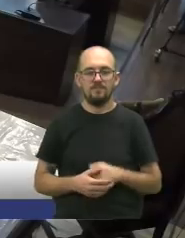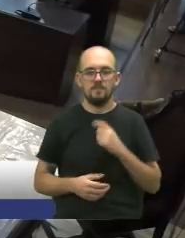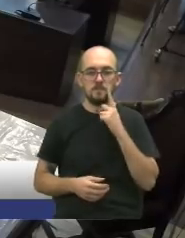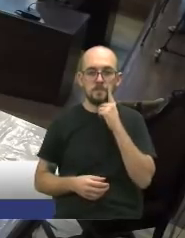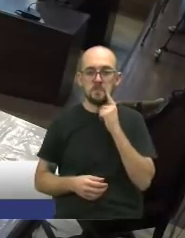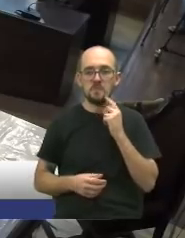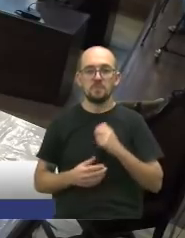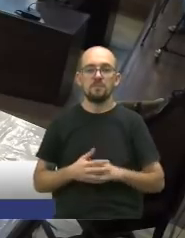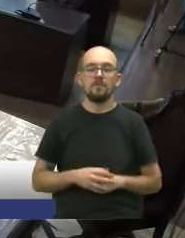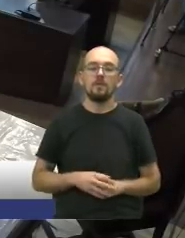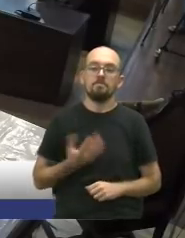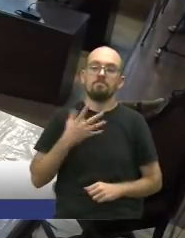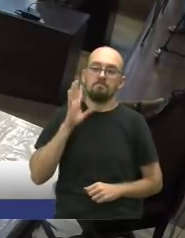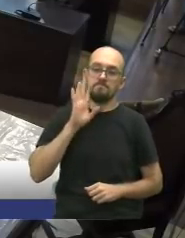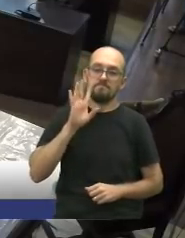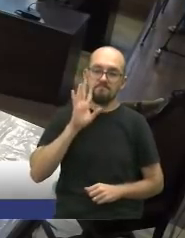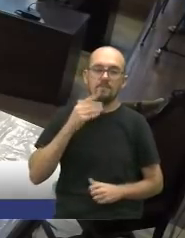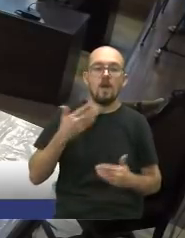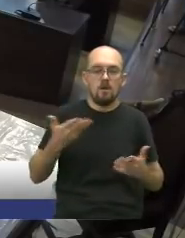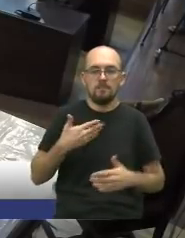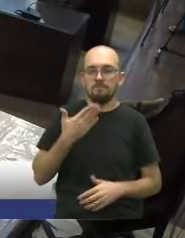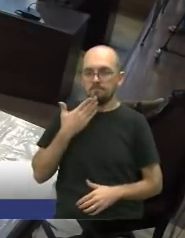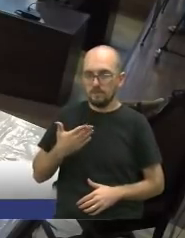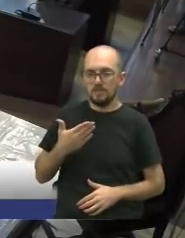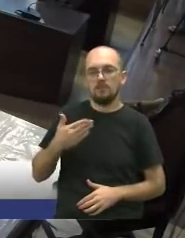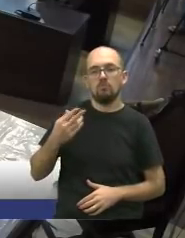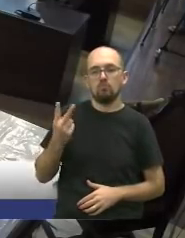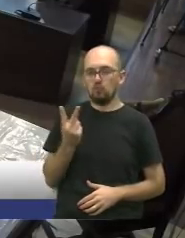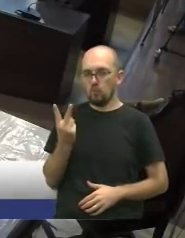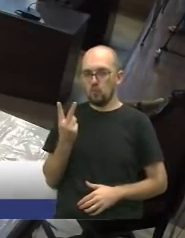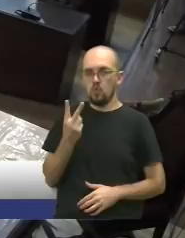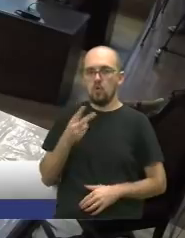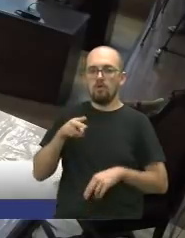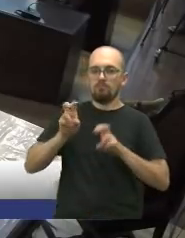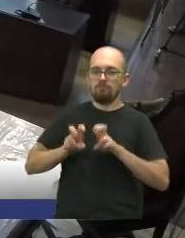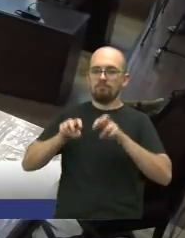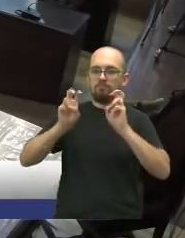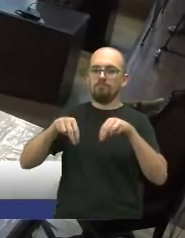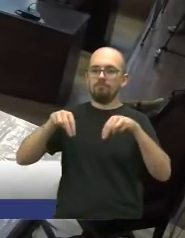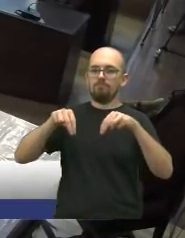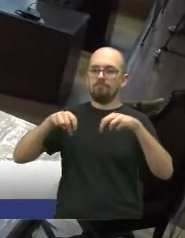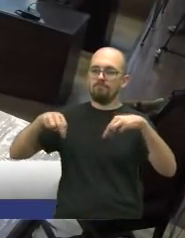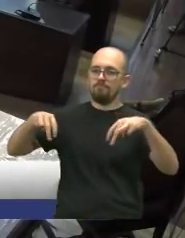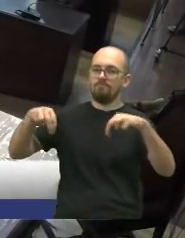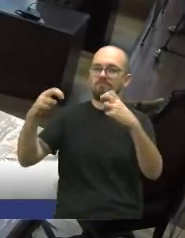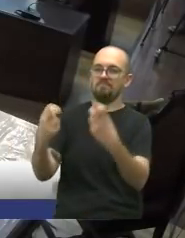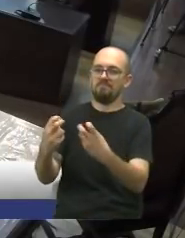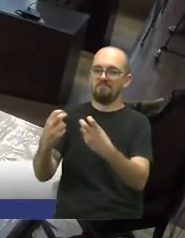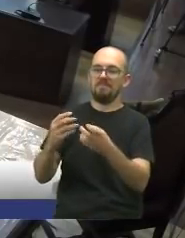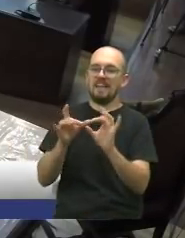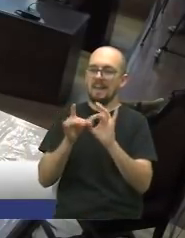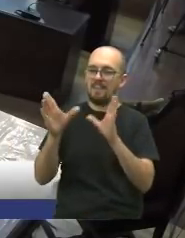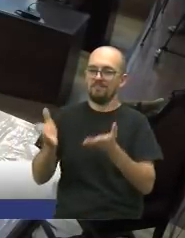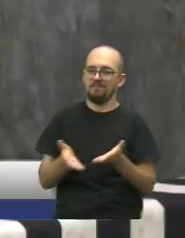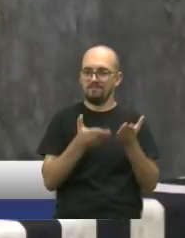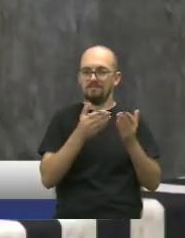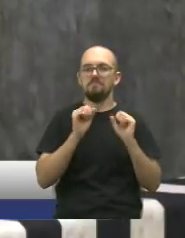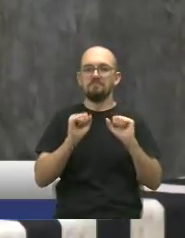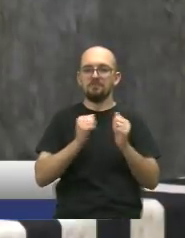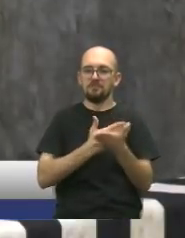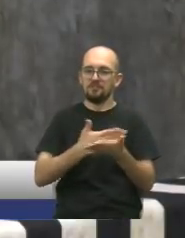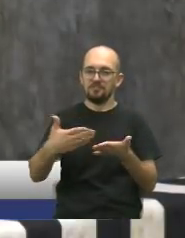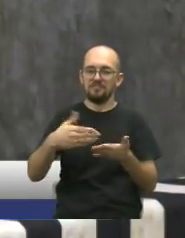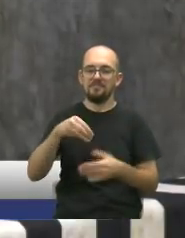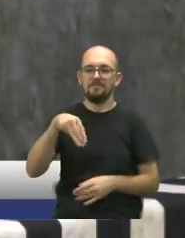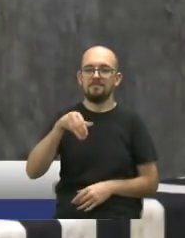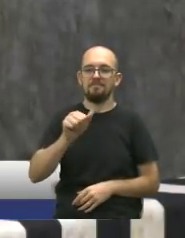Legal. Eu peço agora que o Célio e o presidente da Câmara tomem um assento no plenário para que nós possamos, então, apreciar